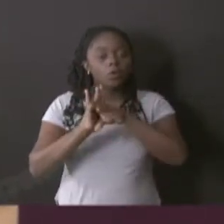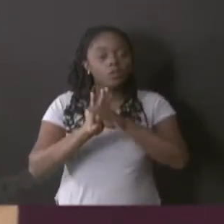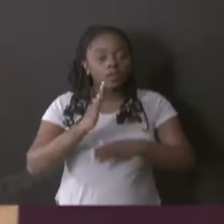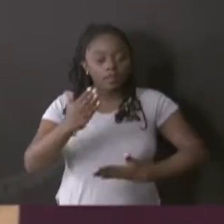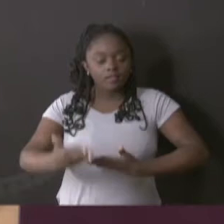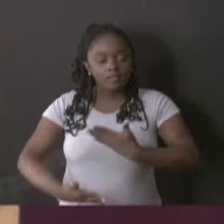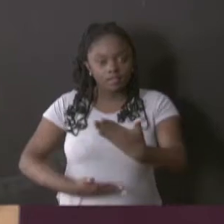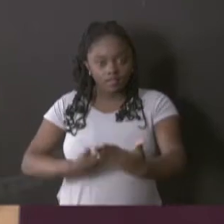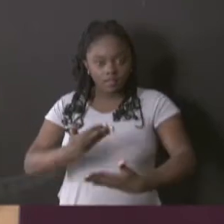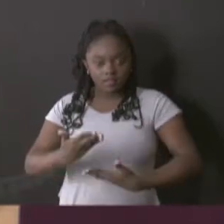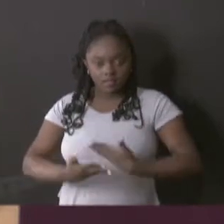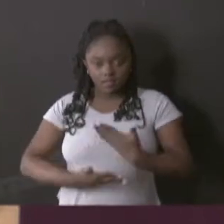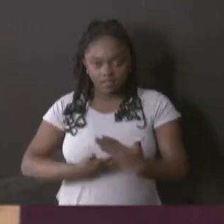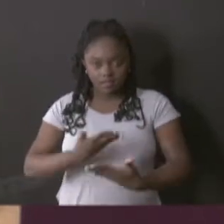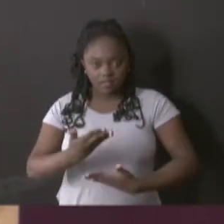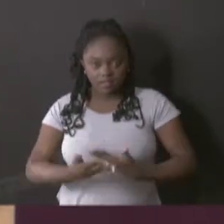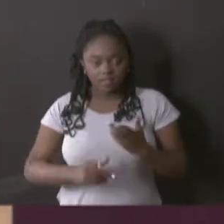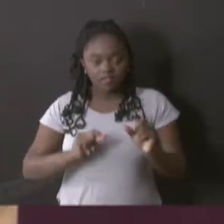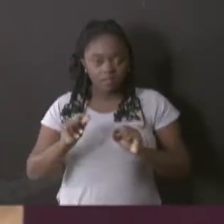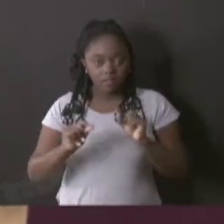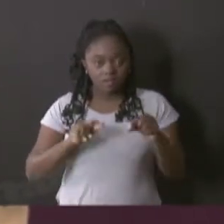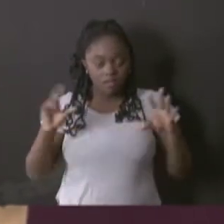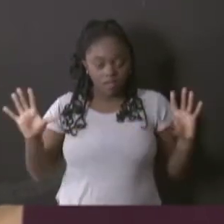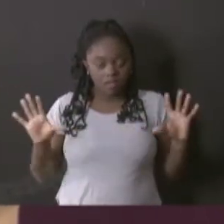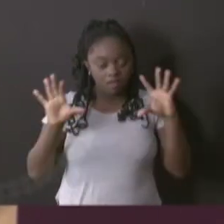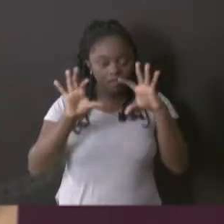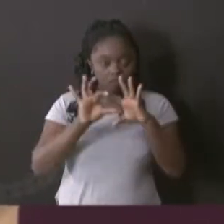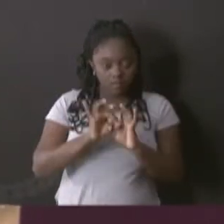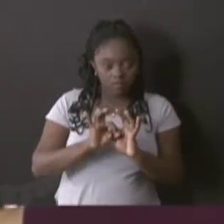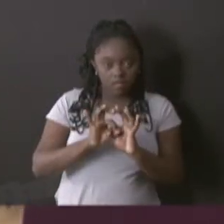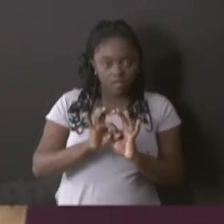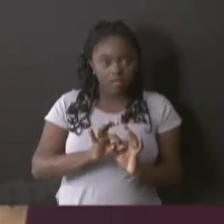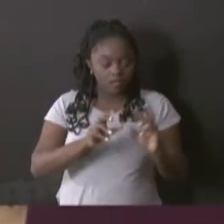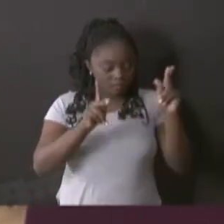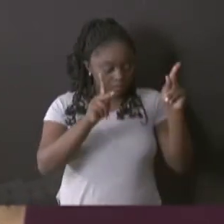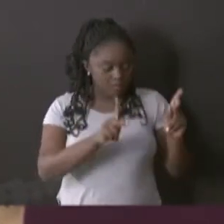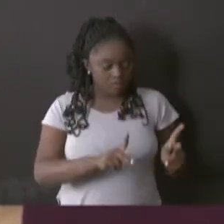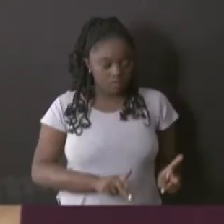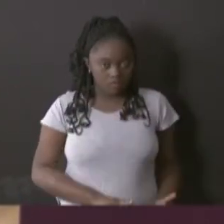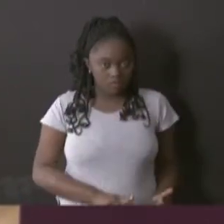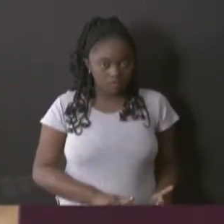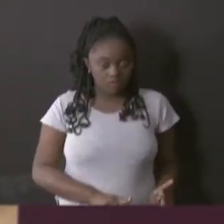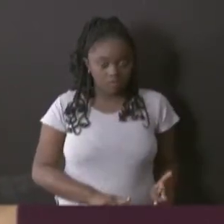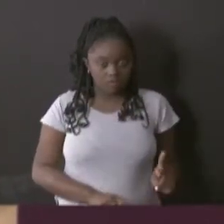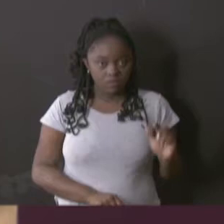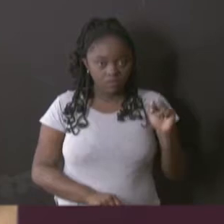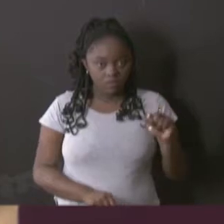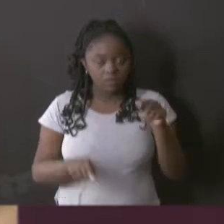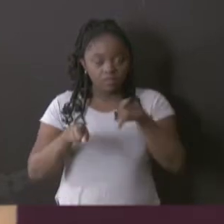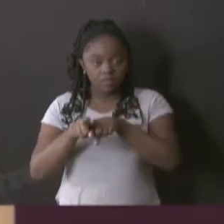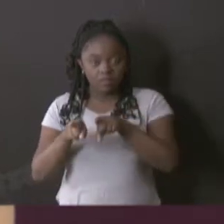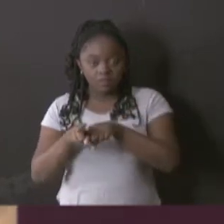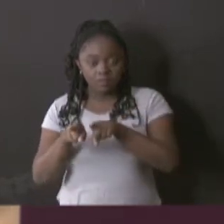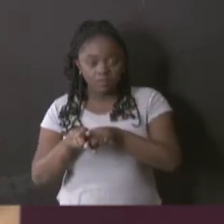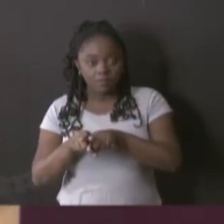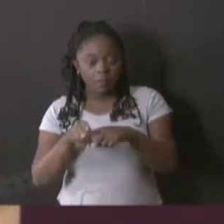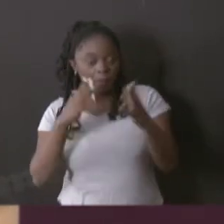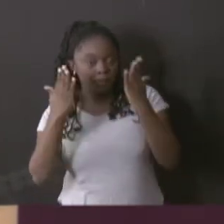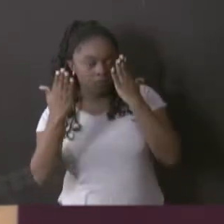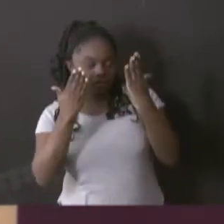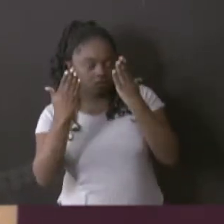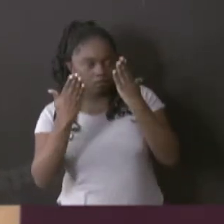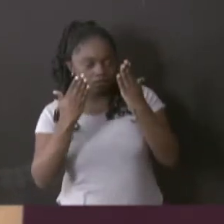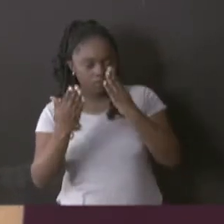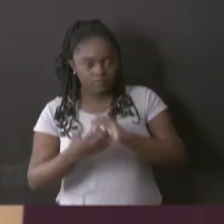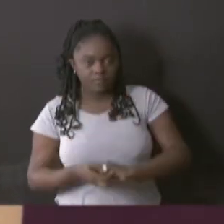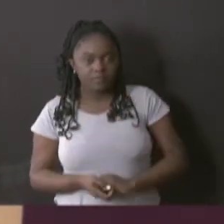transferência, que é o laço transferencial entre o paciente, né, e o seu analista, o seu psicólogo.